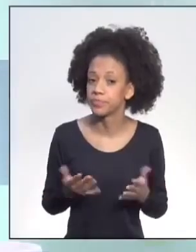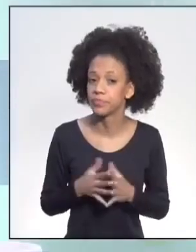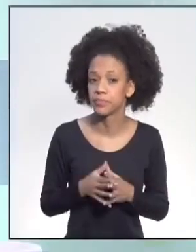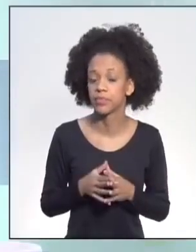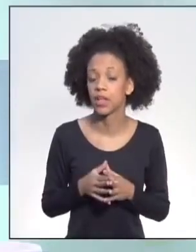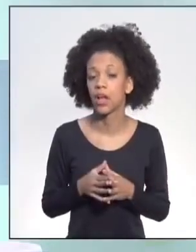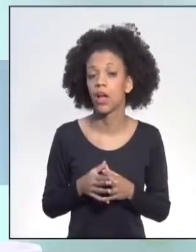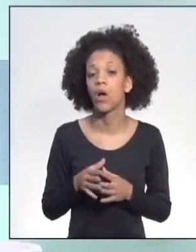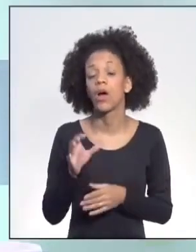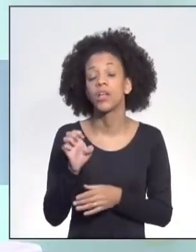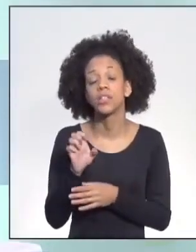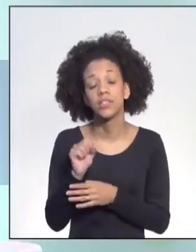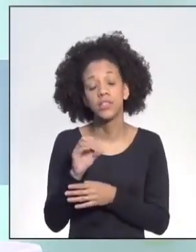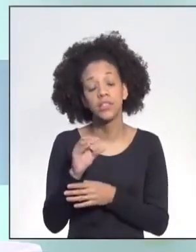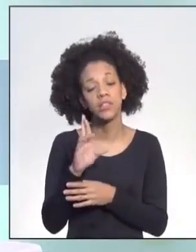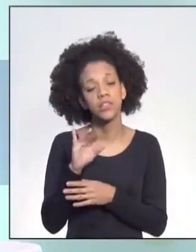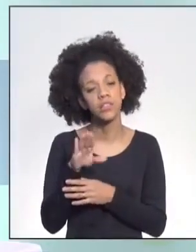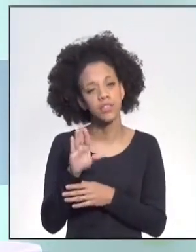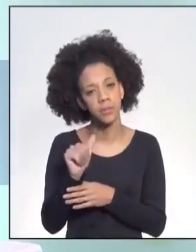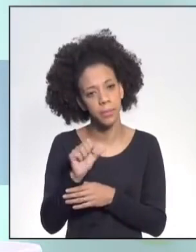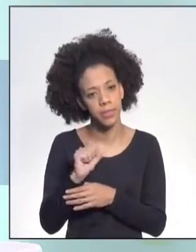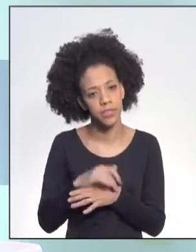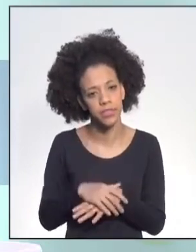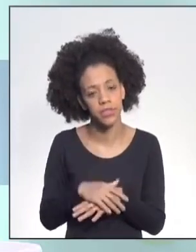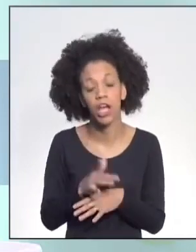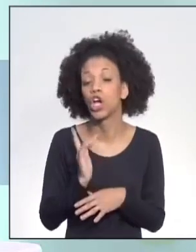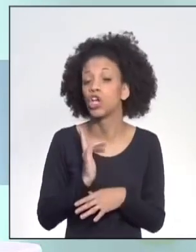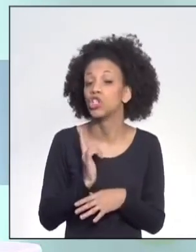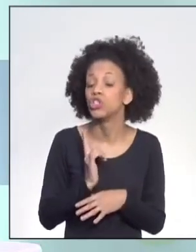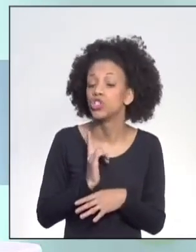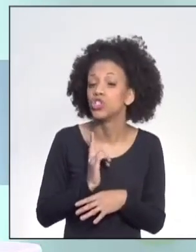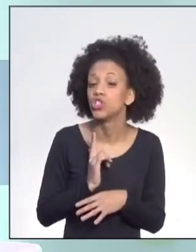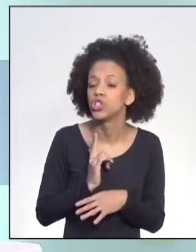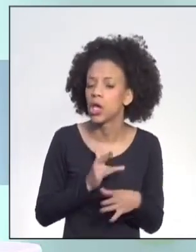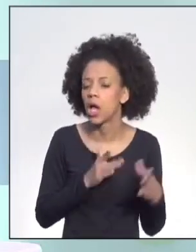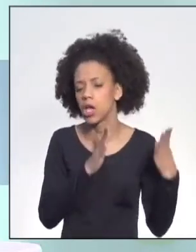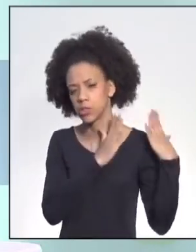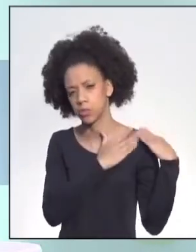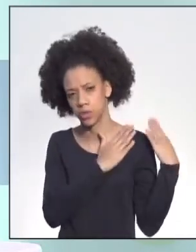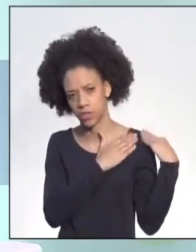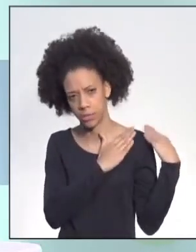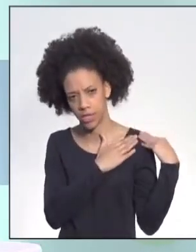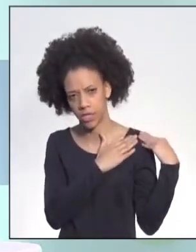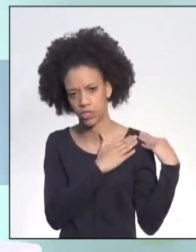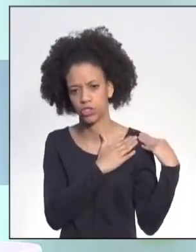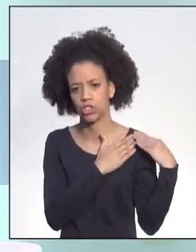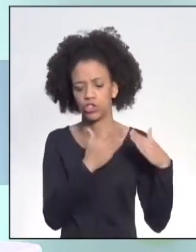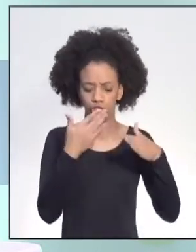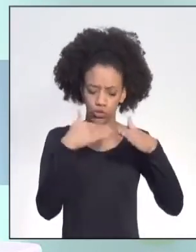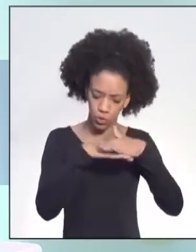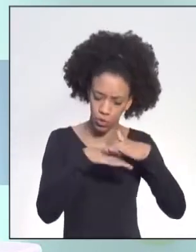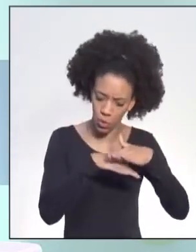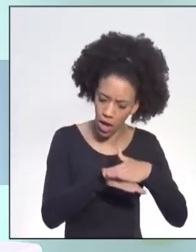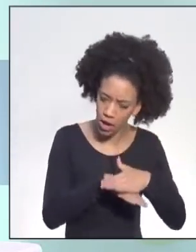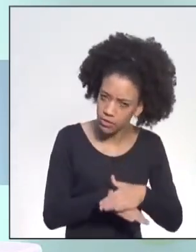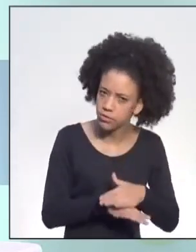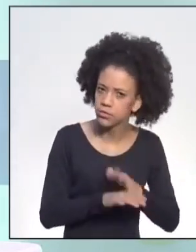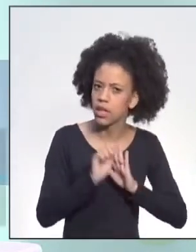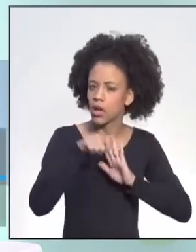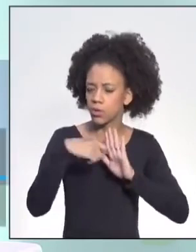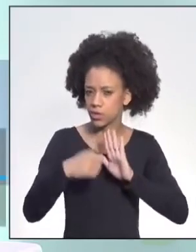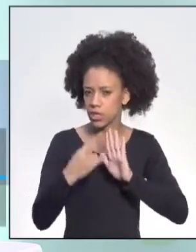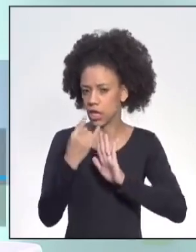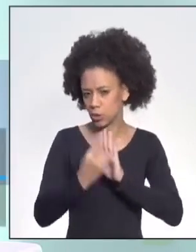os escribas, eles tinham essa responsabilidade de guardar os símbolos